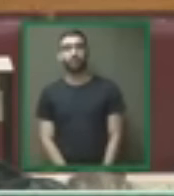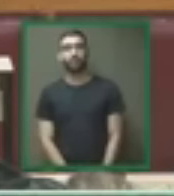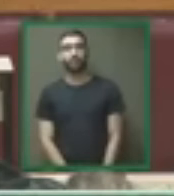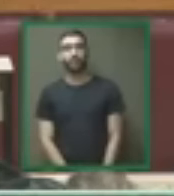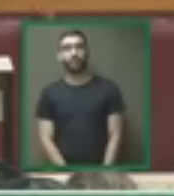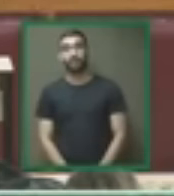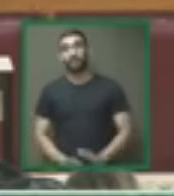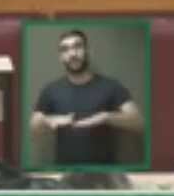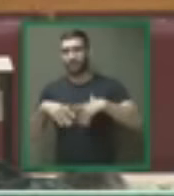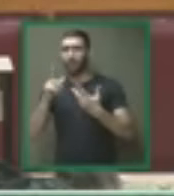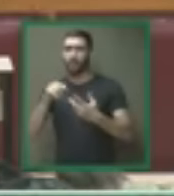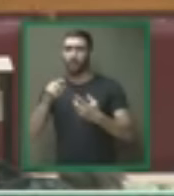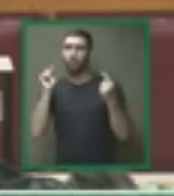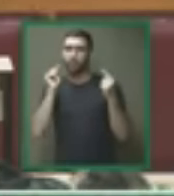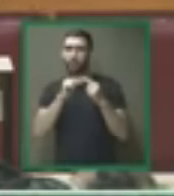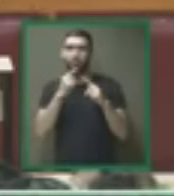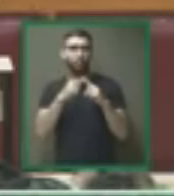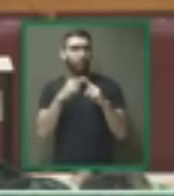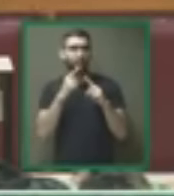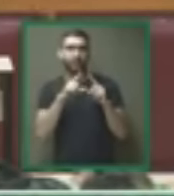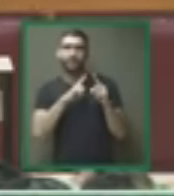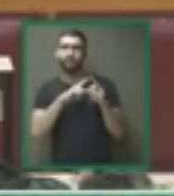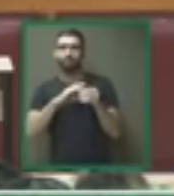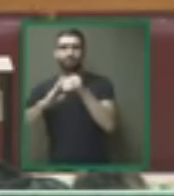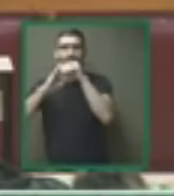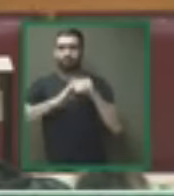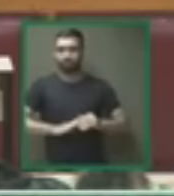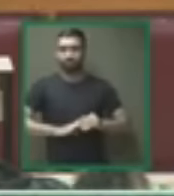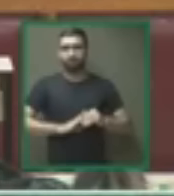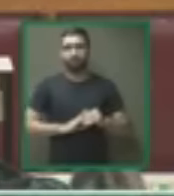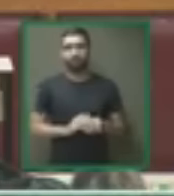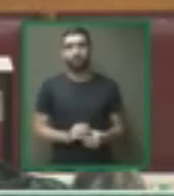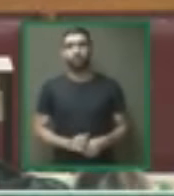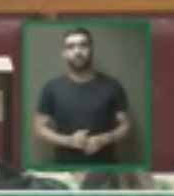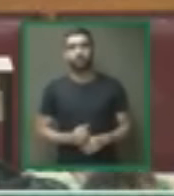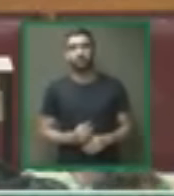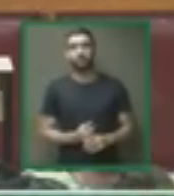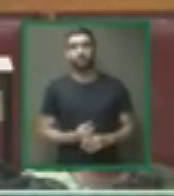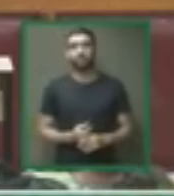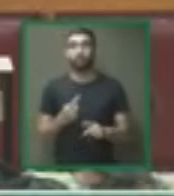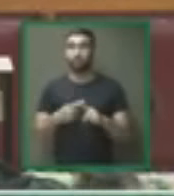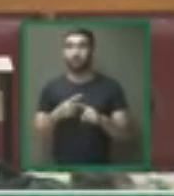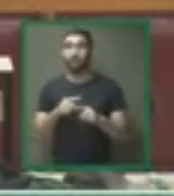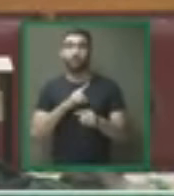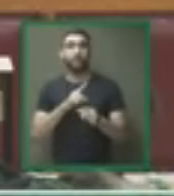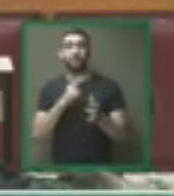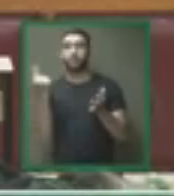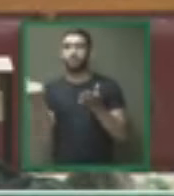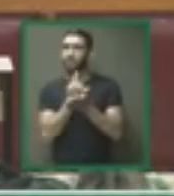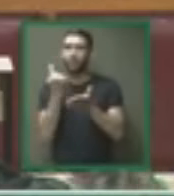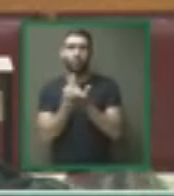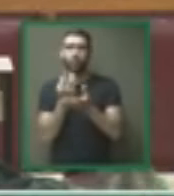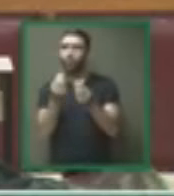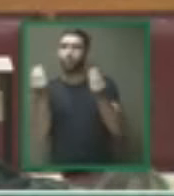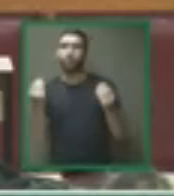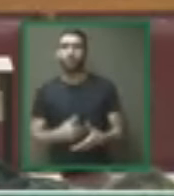Então, seria esse o motivo dela se sentir muito constrangida, é isso? Exatamente, com as perguntas feitas em